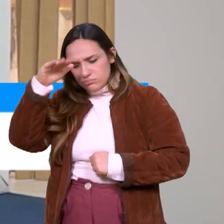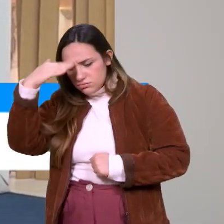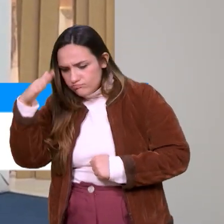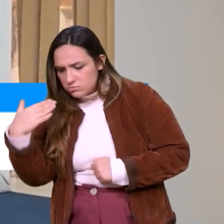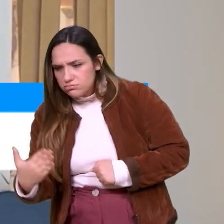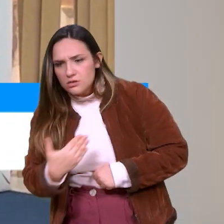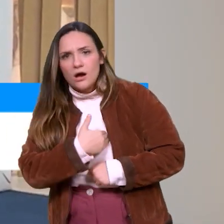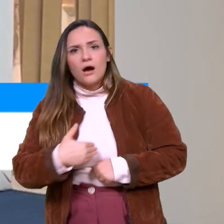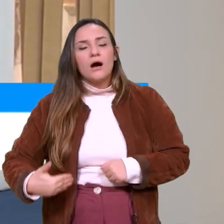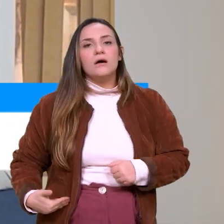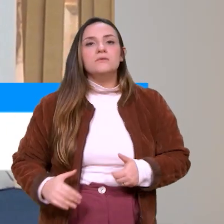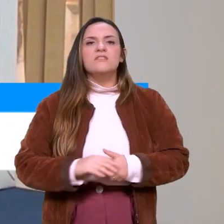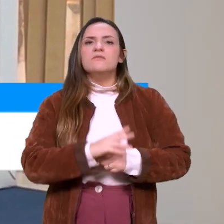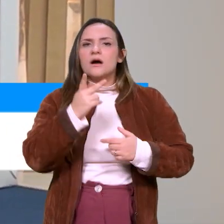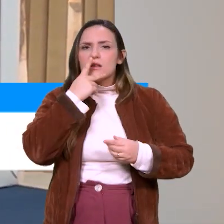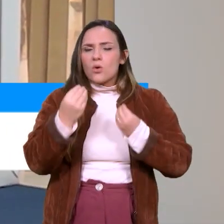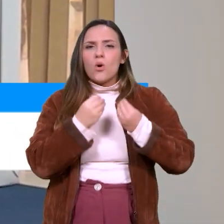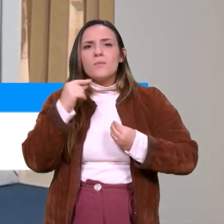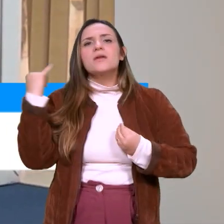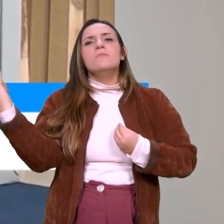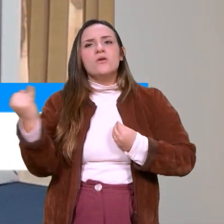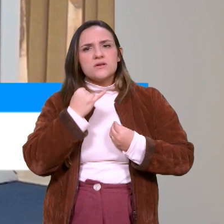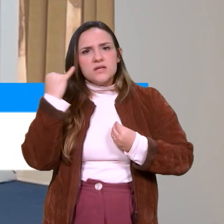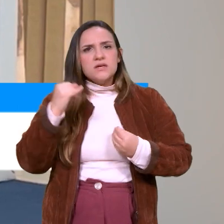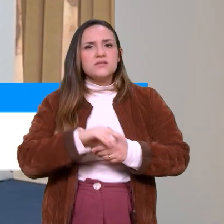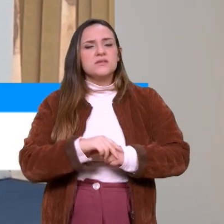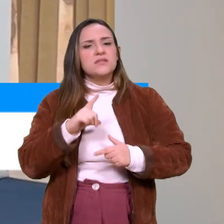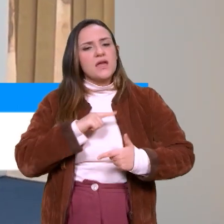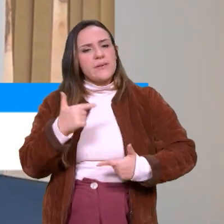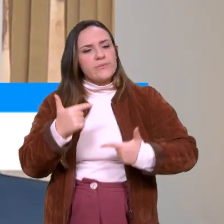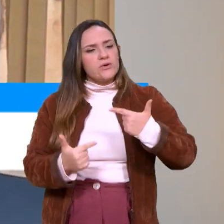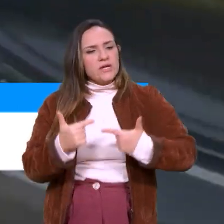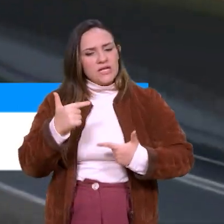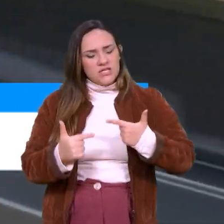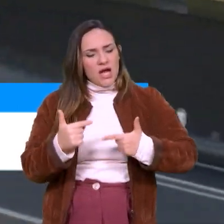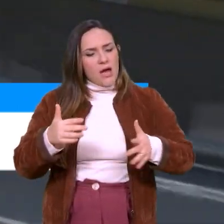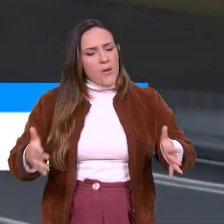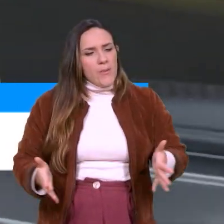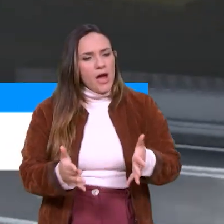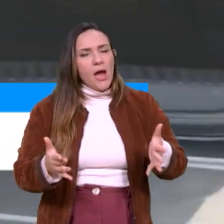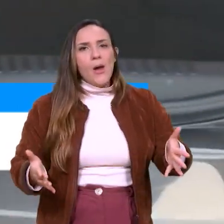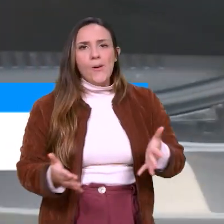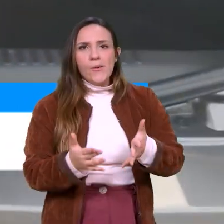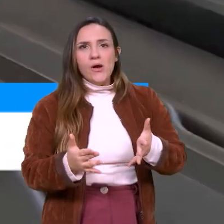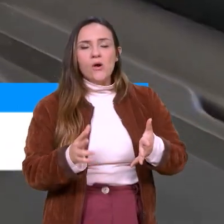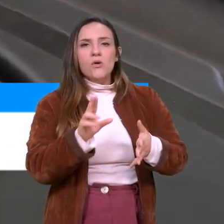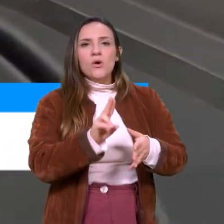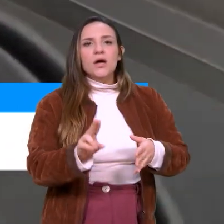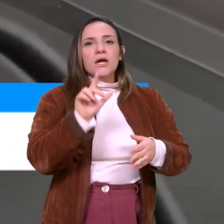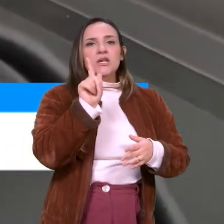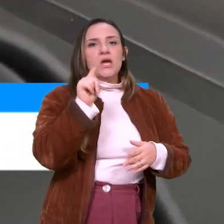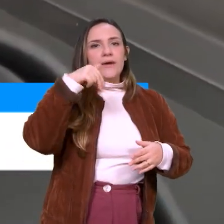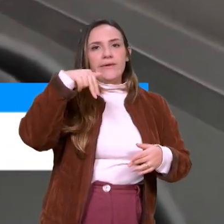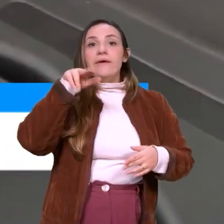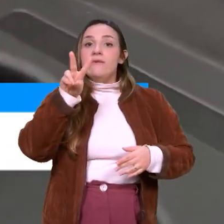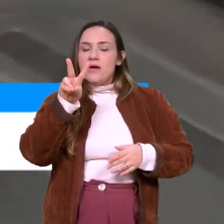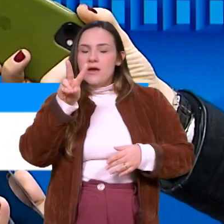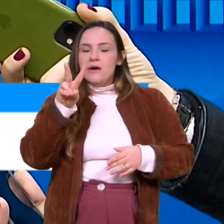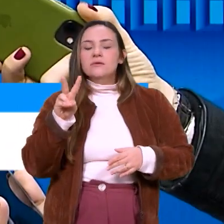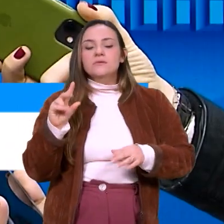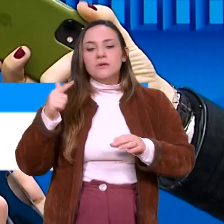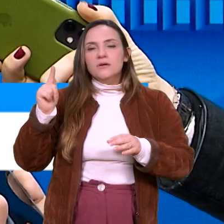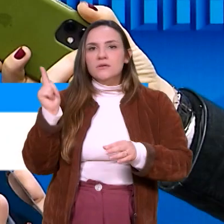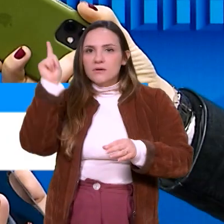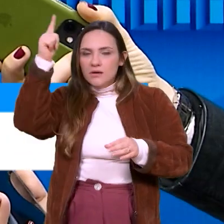governo do estado, reforçou seu trabalho por meio de políticas de incentivo ao consumo do GNV, gás natural veicular.